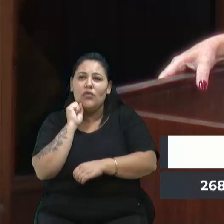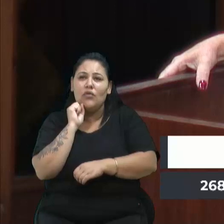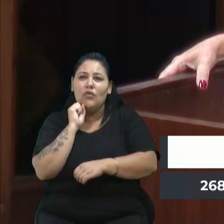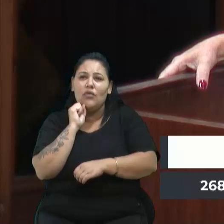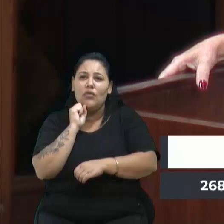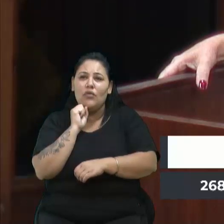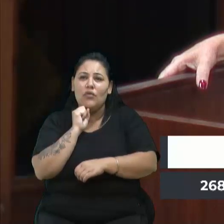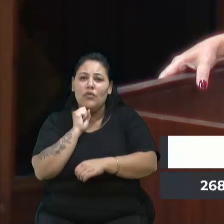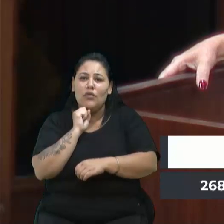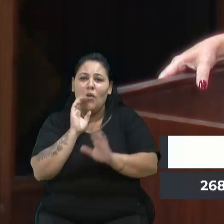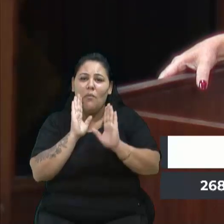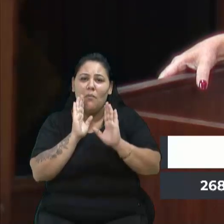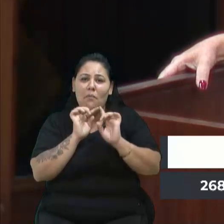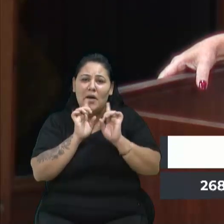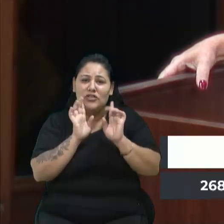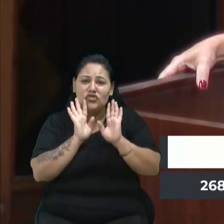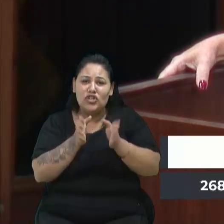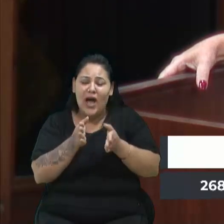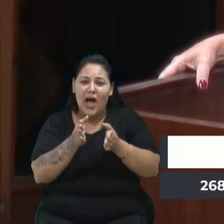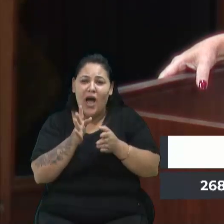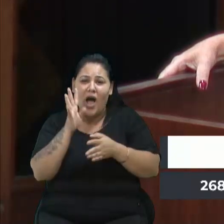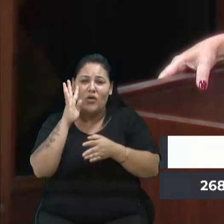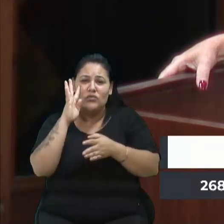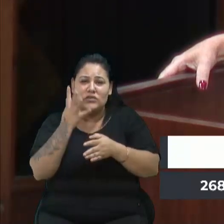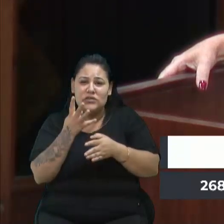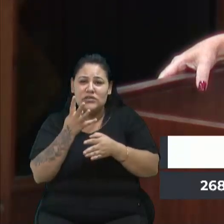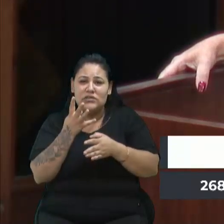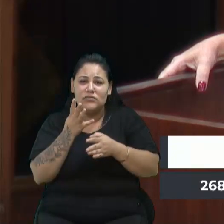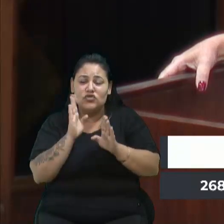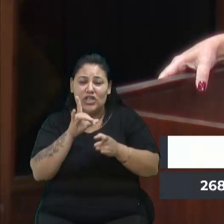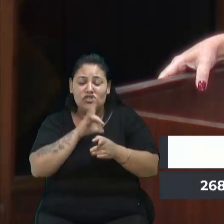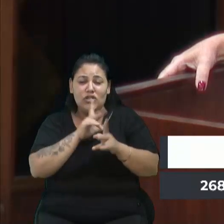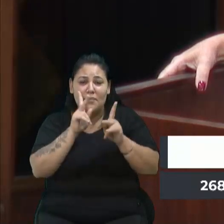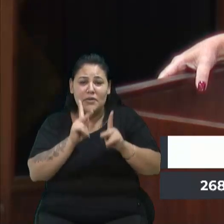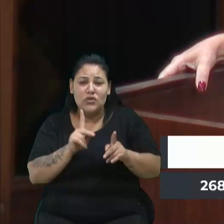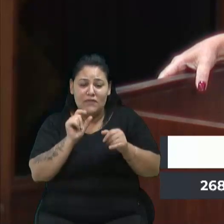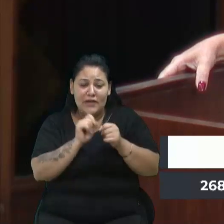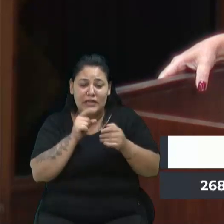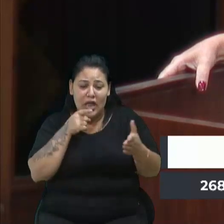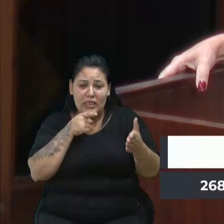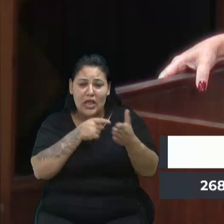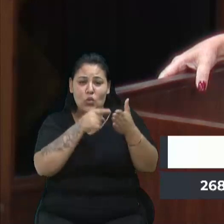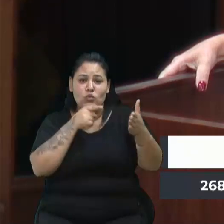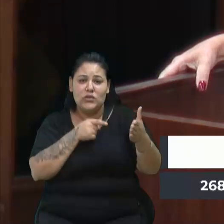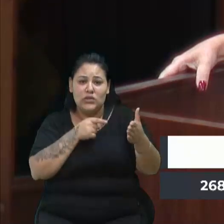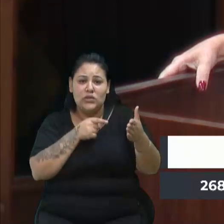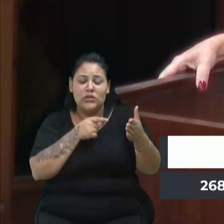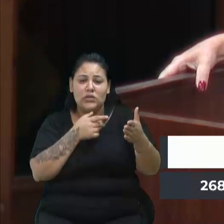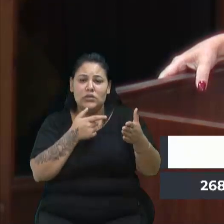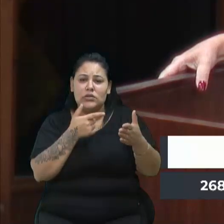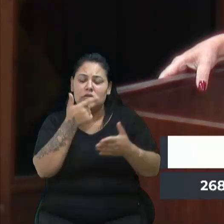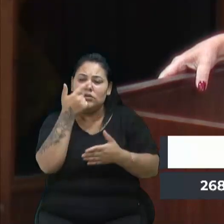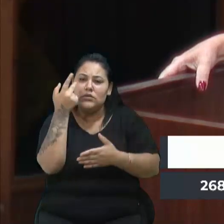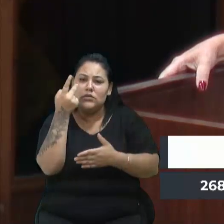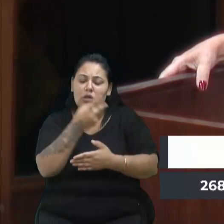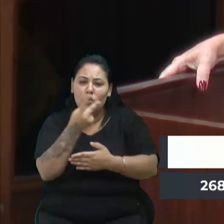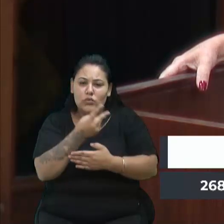único, mas que já havia sendo feita essa denúncia há muito tempo e não sendo encaminhado. Segundo